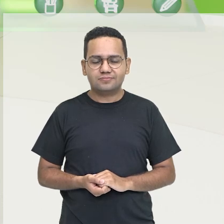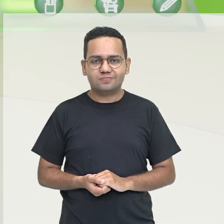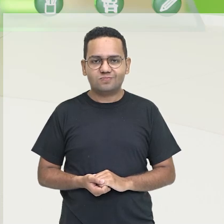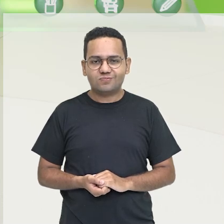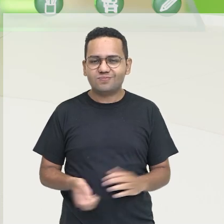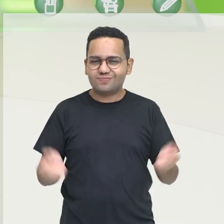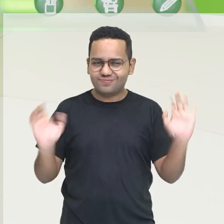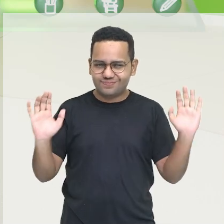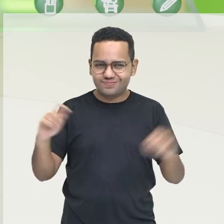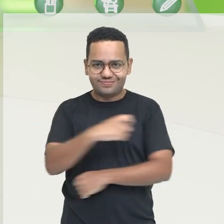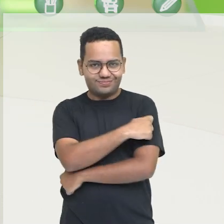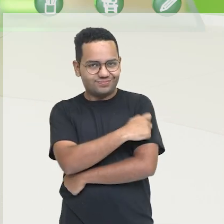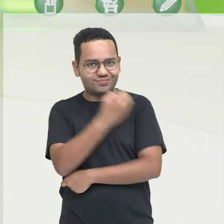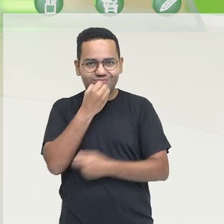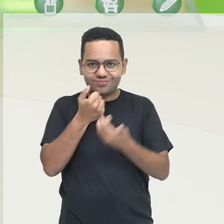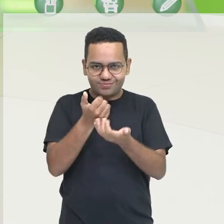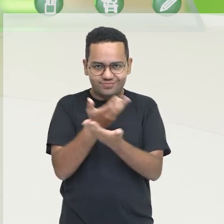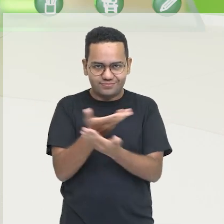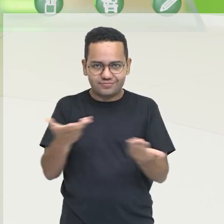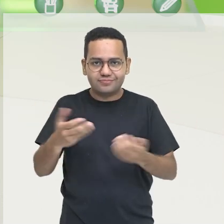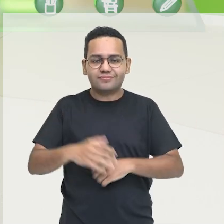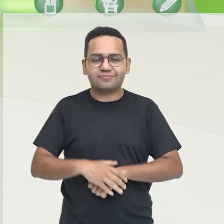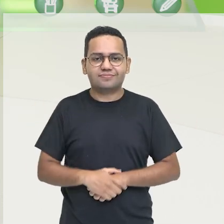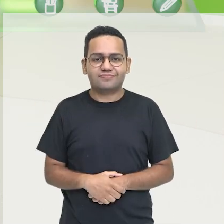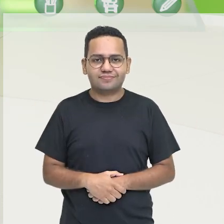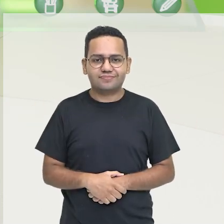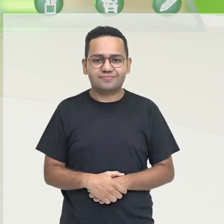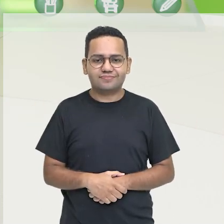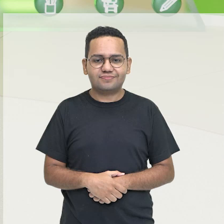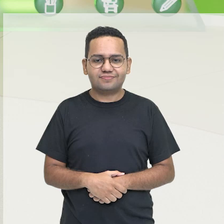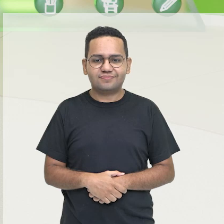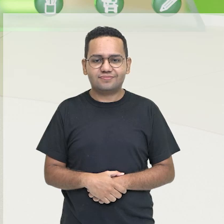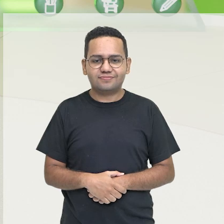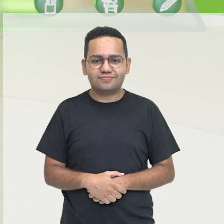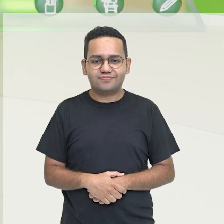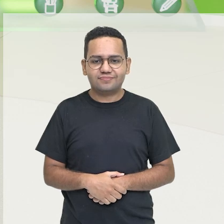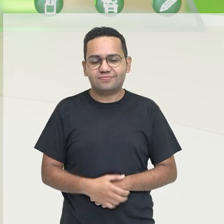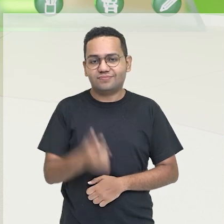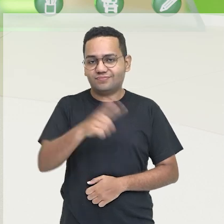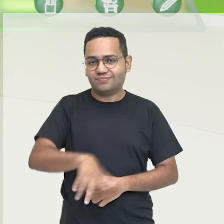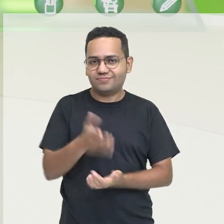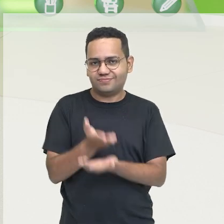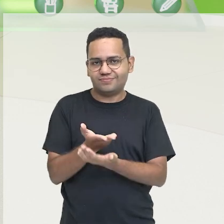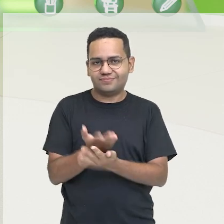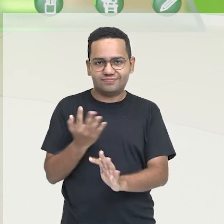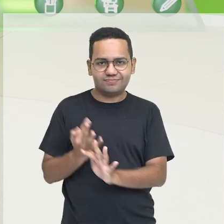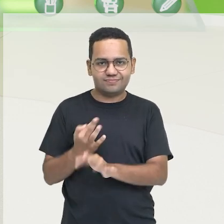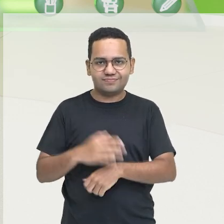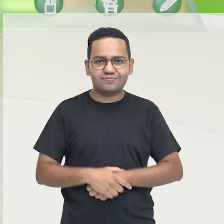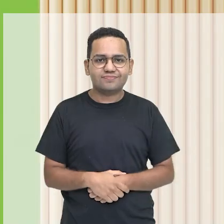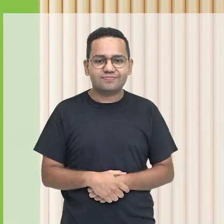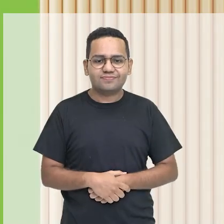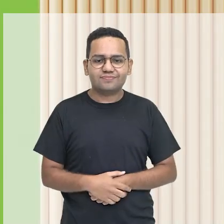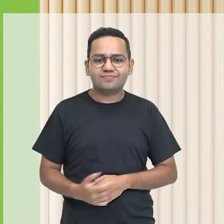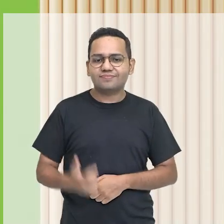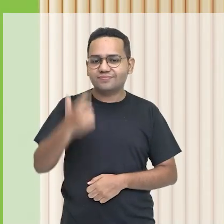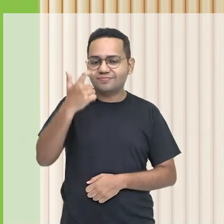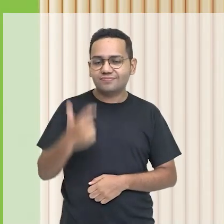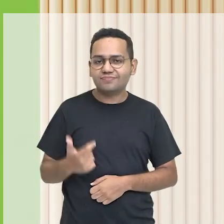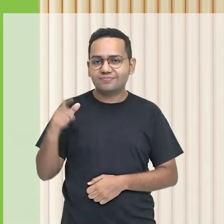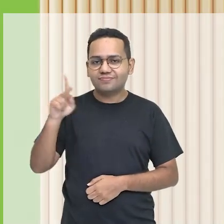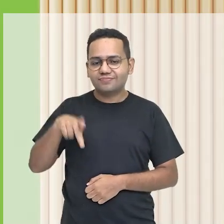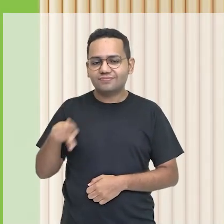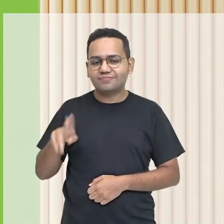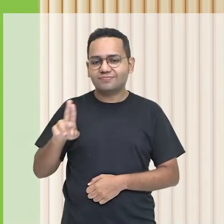Olá, meus queridos, tudo bem com vocês? E aí, vamos mais uma aula de física.